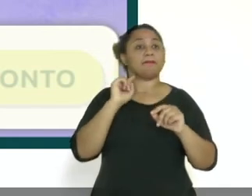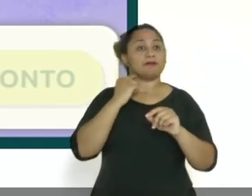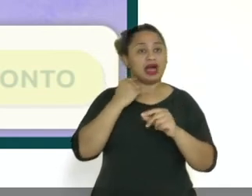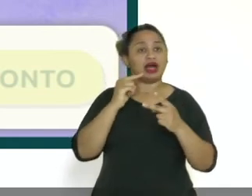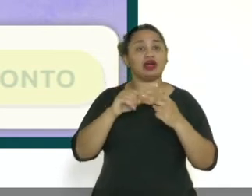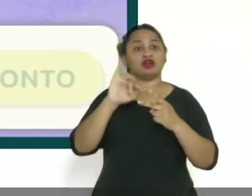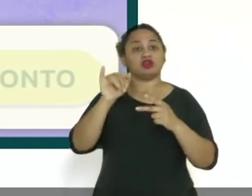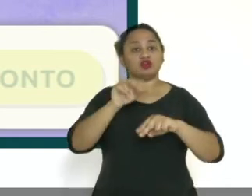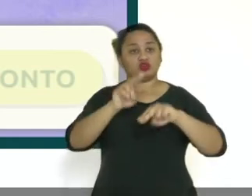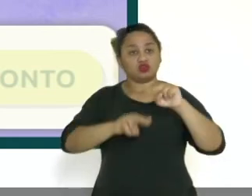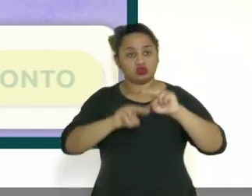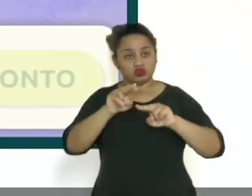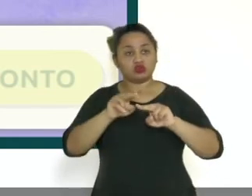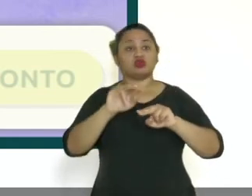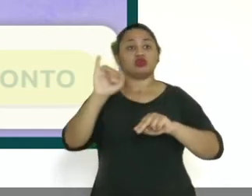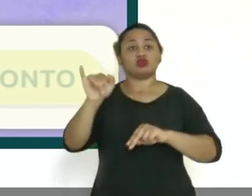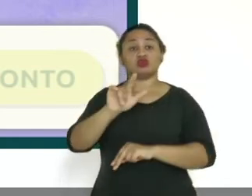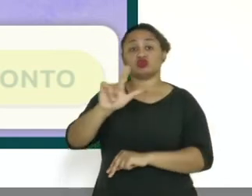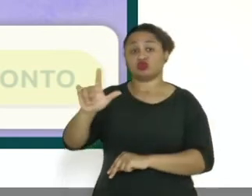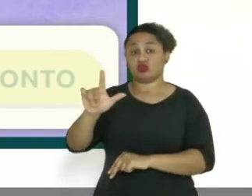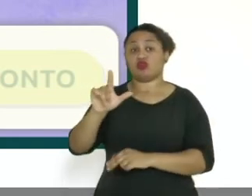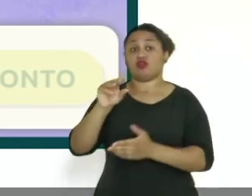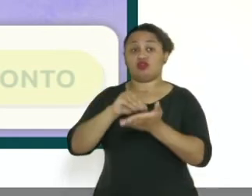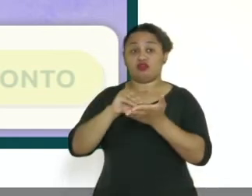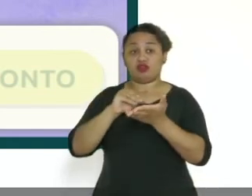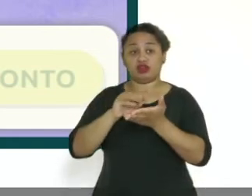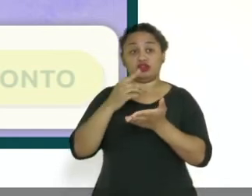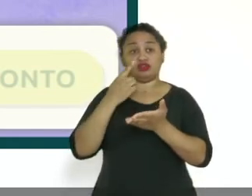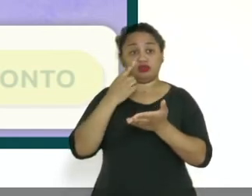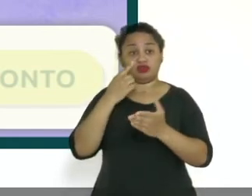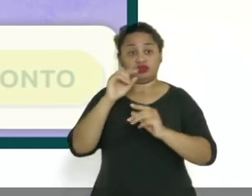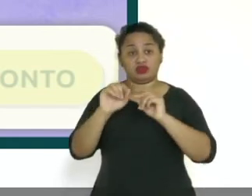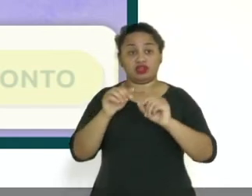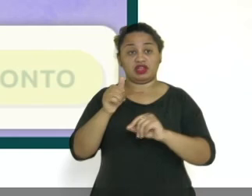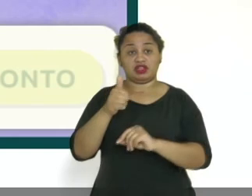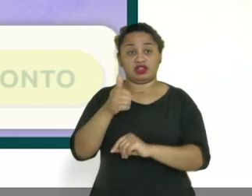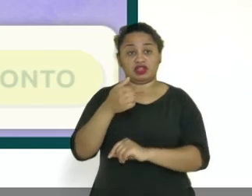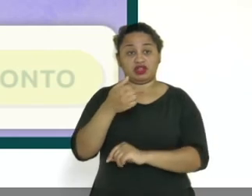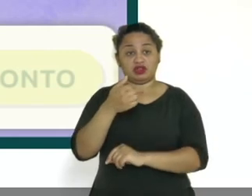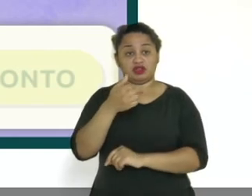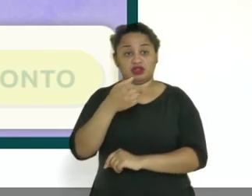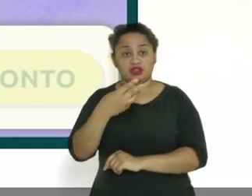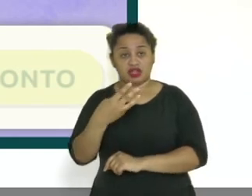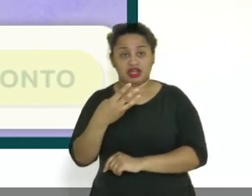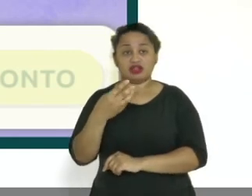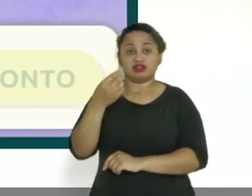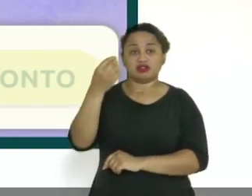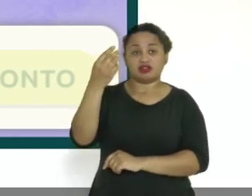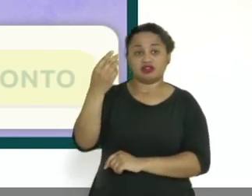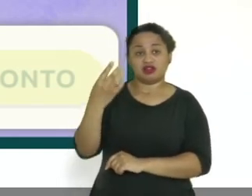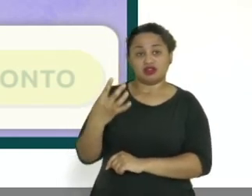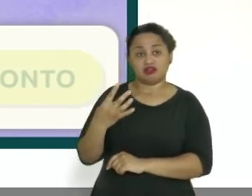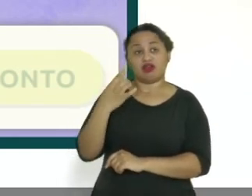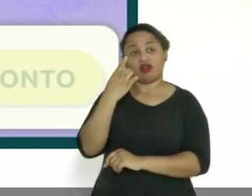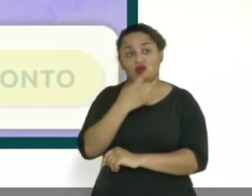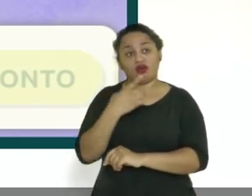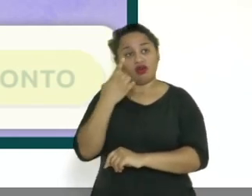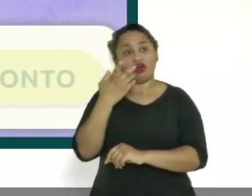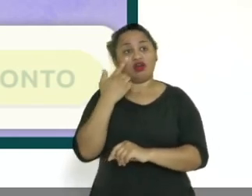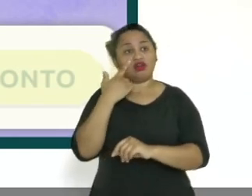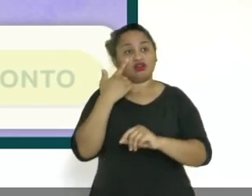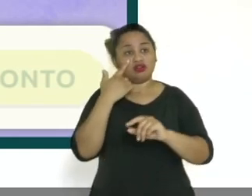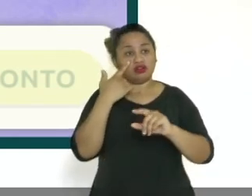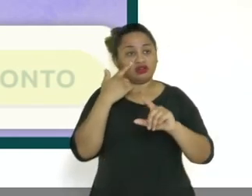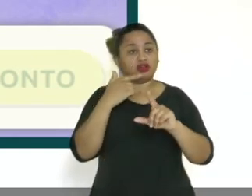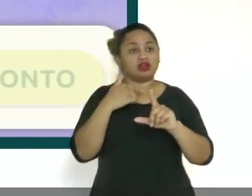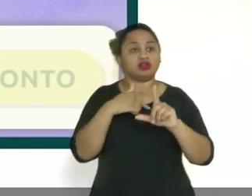junho, julho. Julho ainda não está, né? Vamos olhar. Então, eu tenho 13, 3/4 de hora. Então, vamos ver lá. Ó, eu tenho